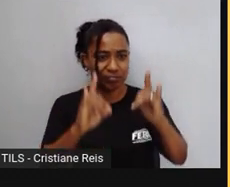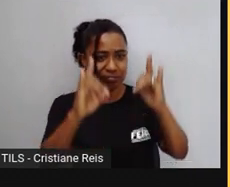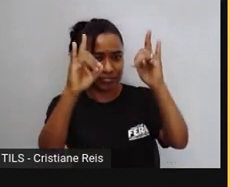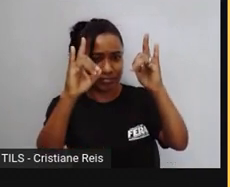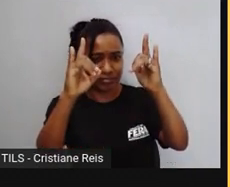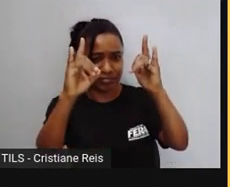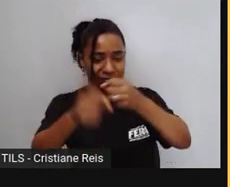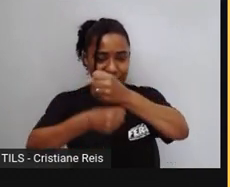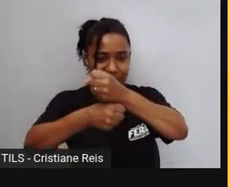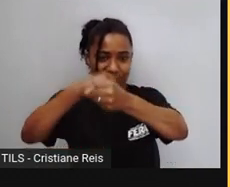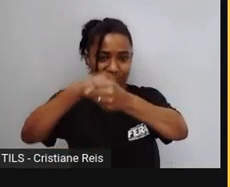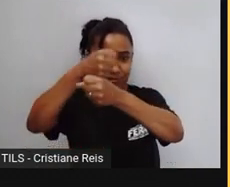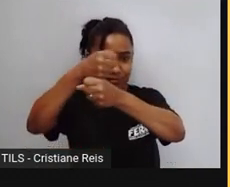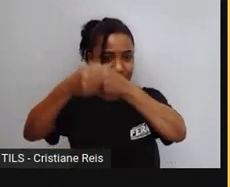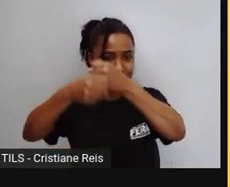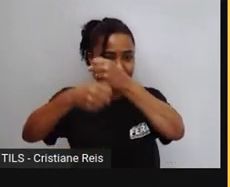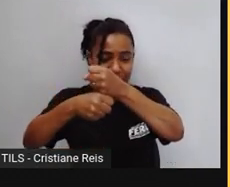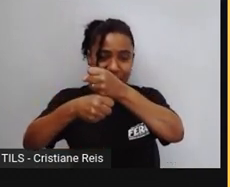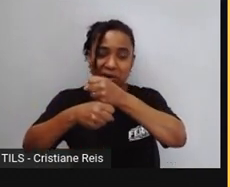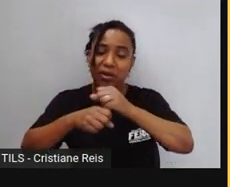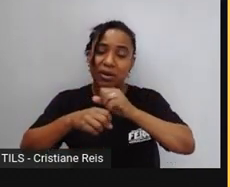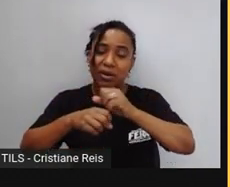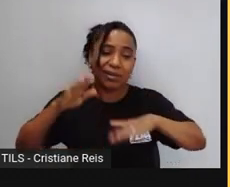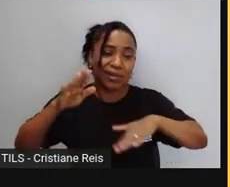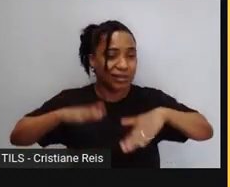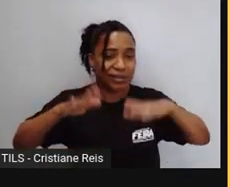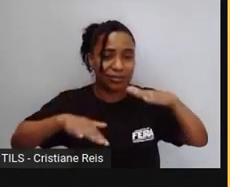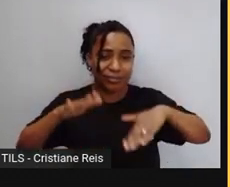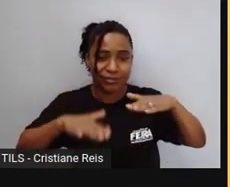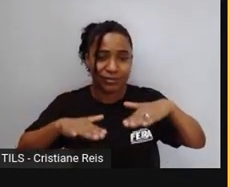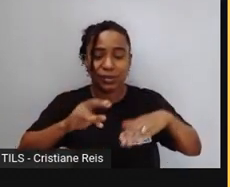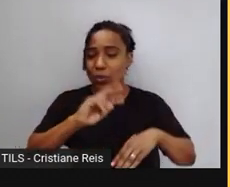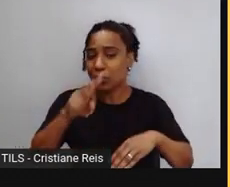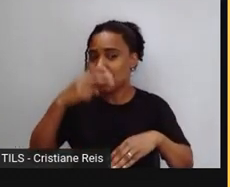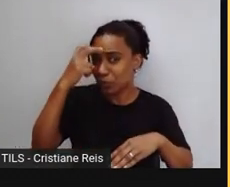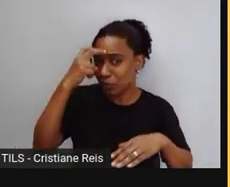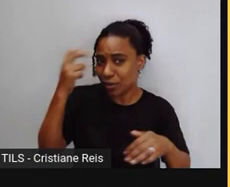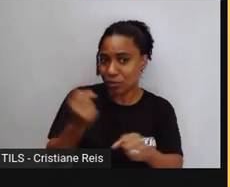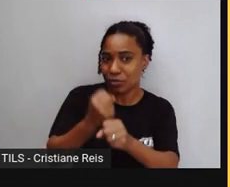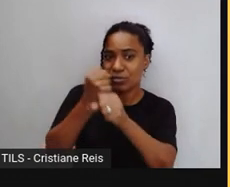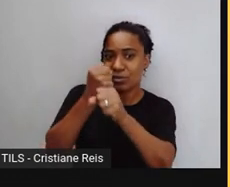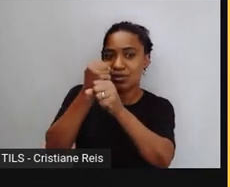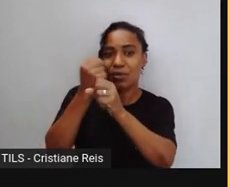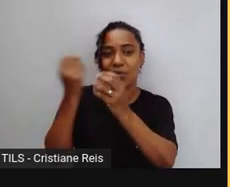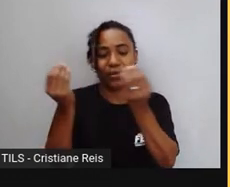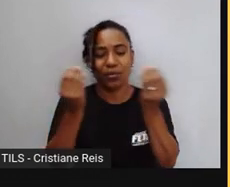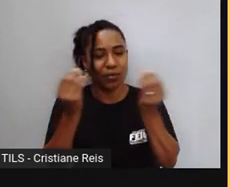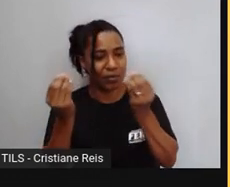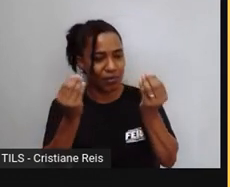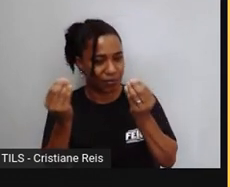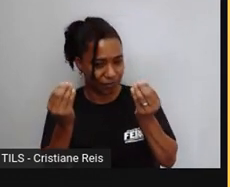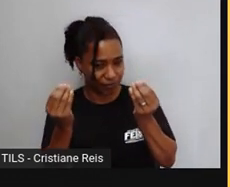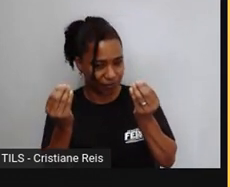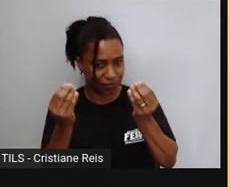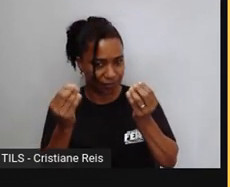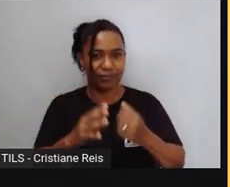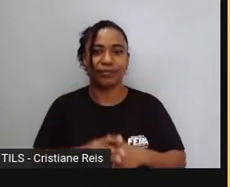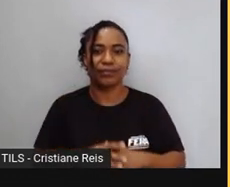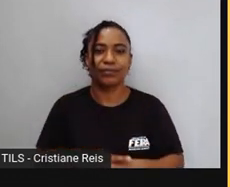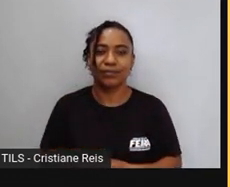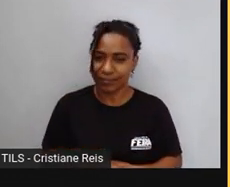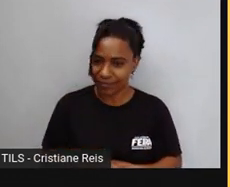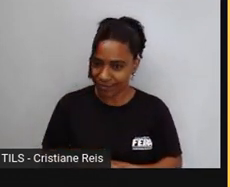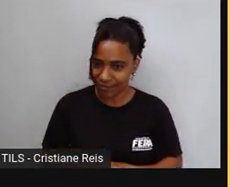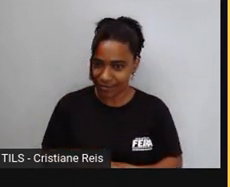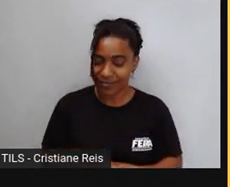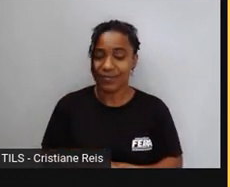cultura do local onde elas estão inseridas? Do you know to say parts of the house in English?